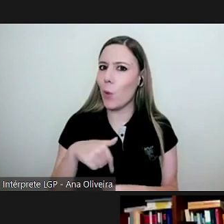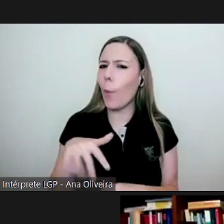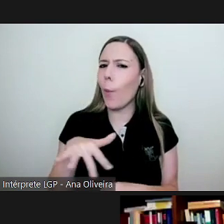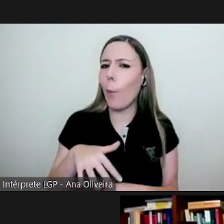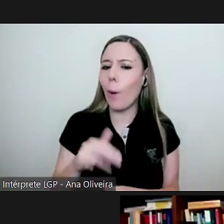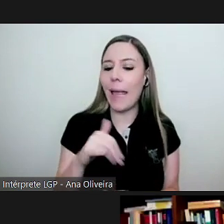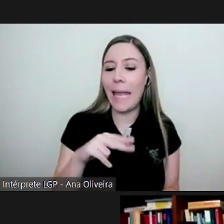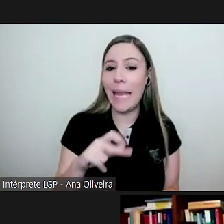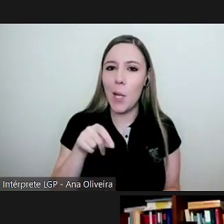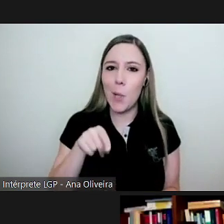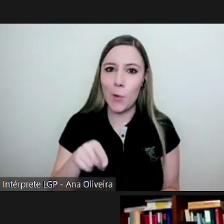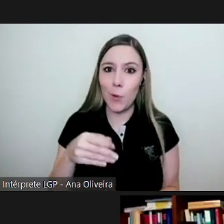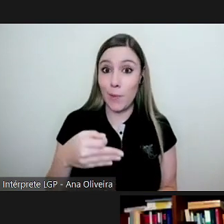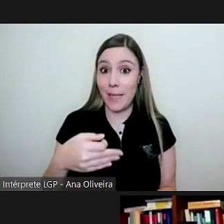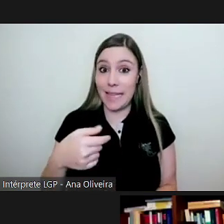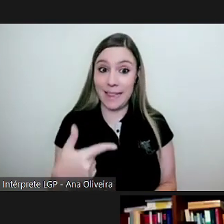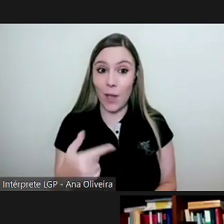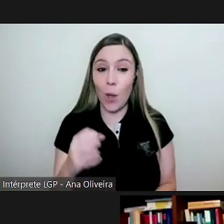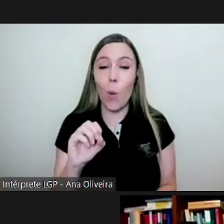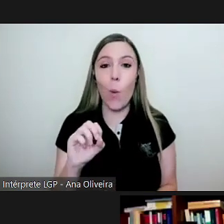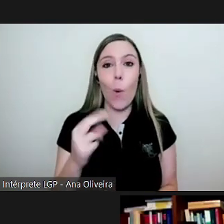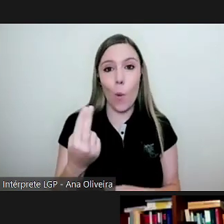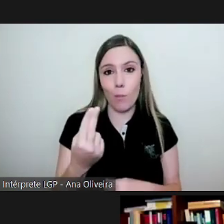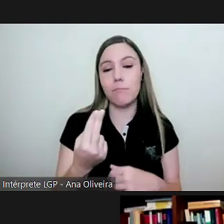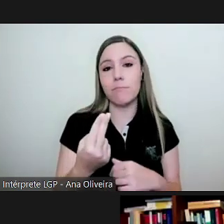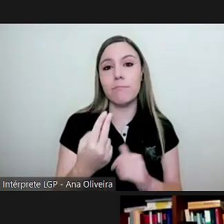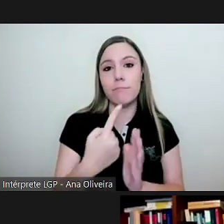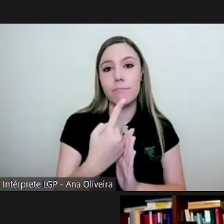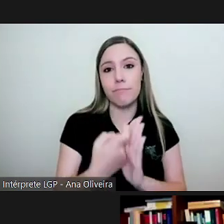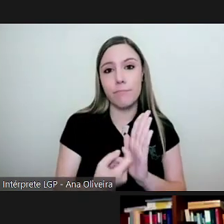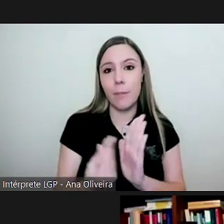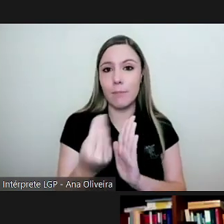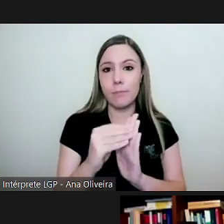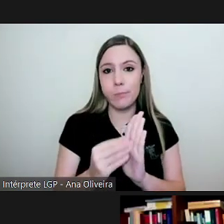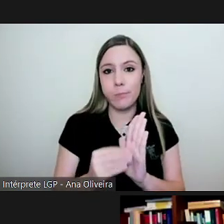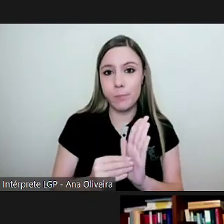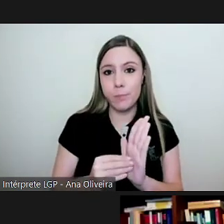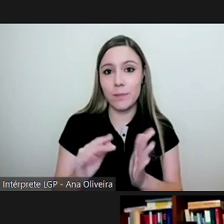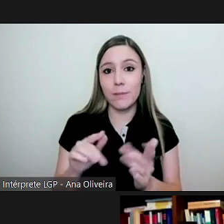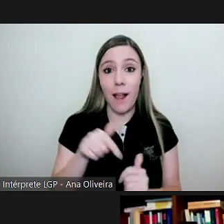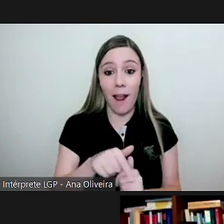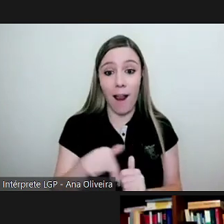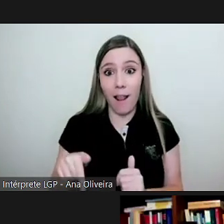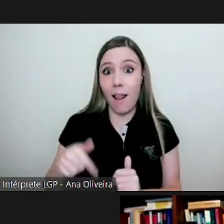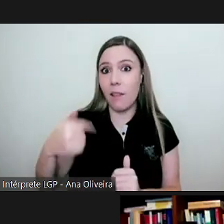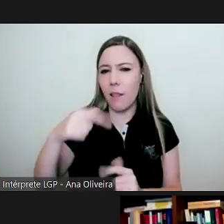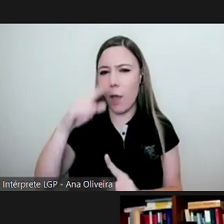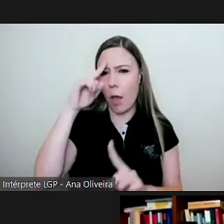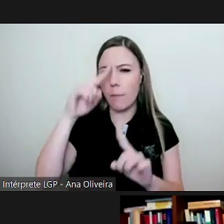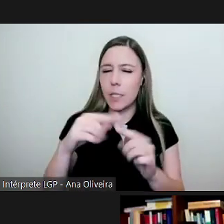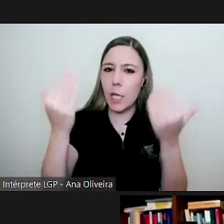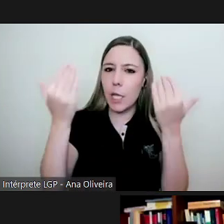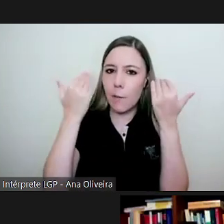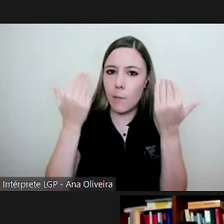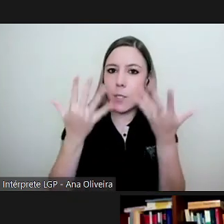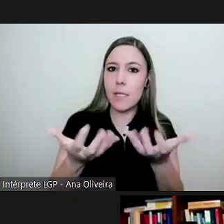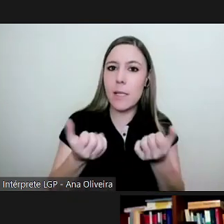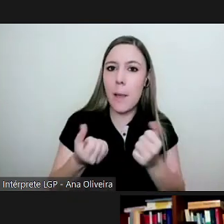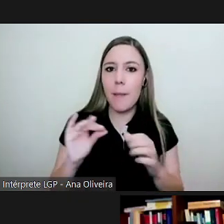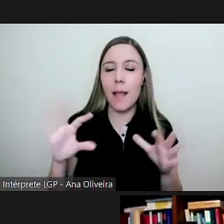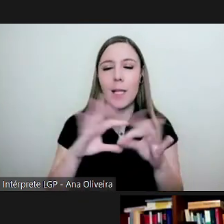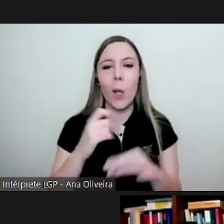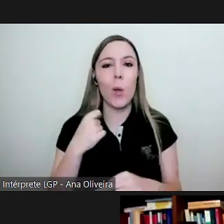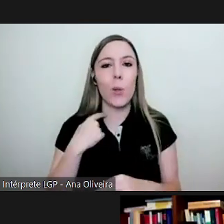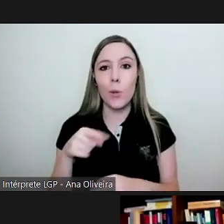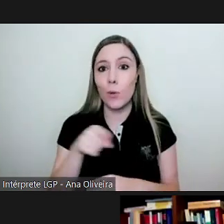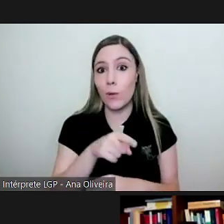em ina.pt ou preencha o formulário que colocamos no chat para receber mais informações sobre os cursos das suas áreas de